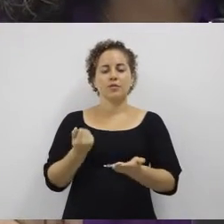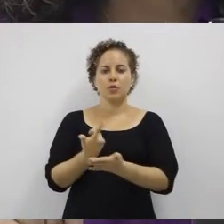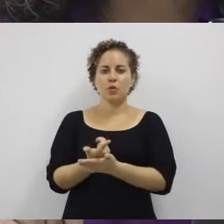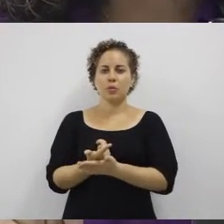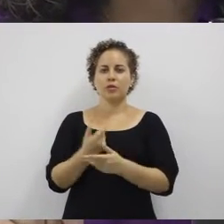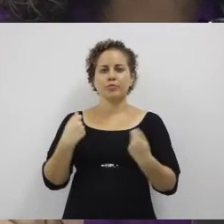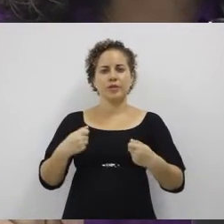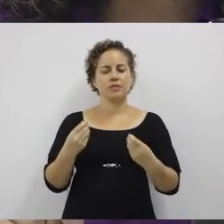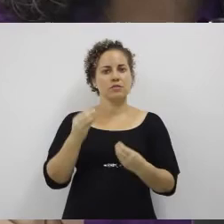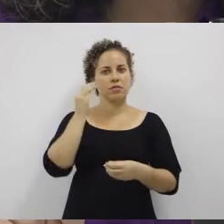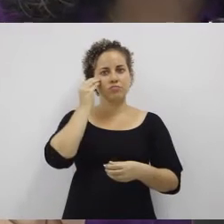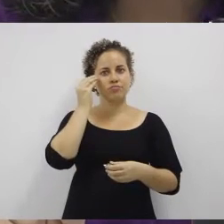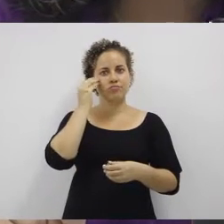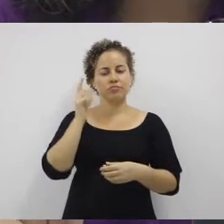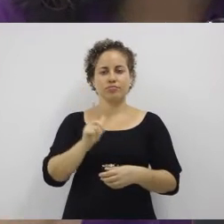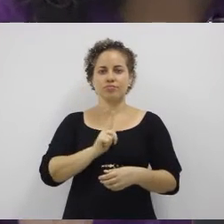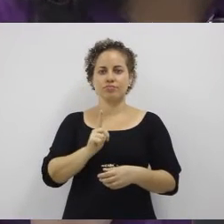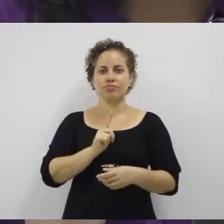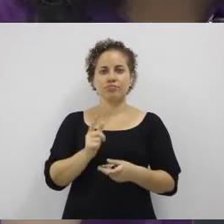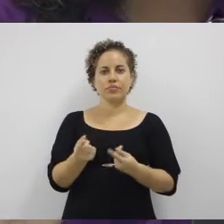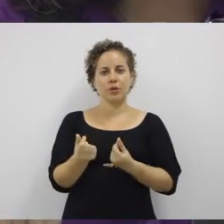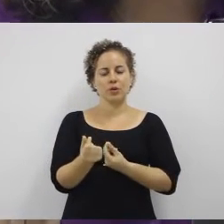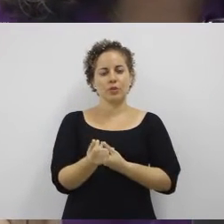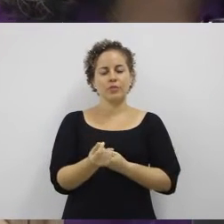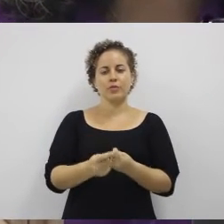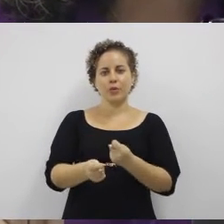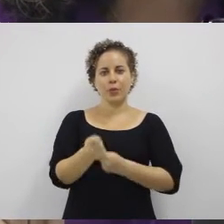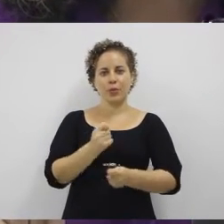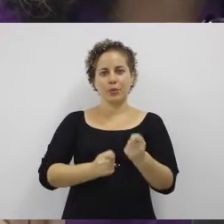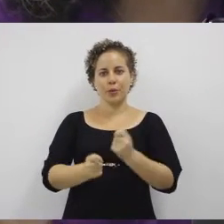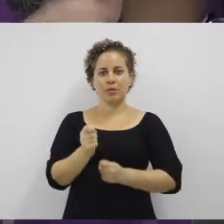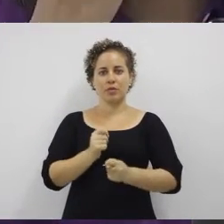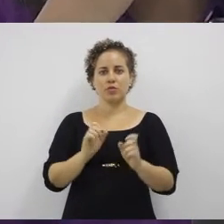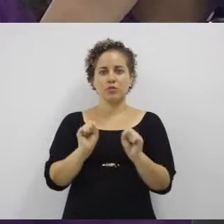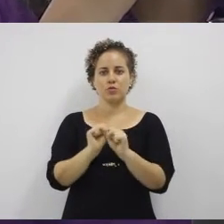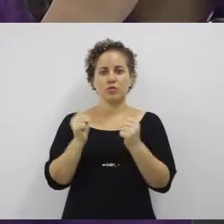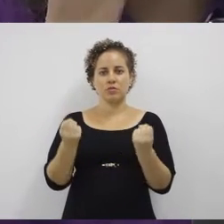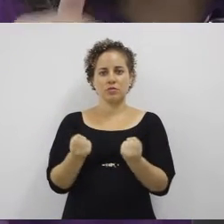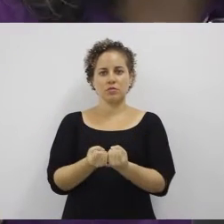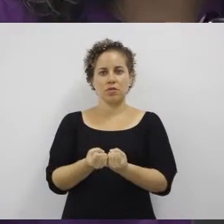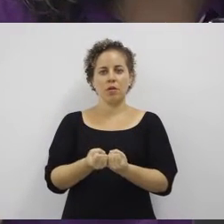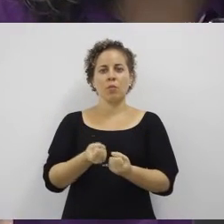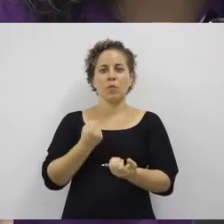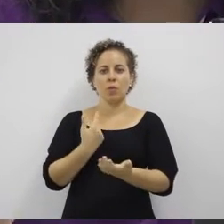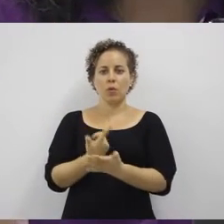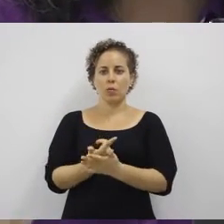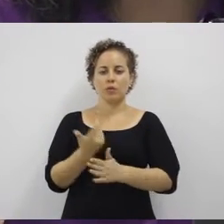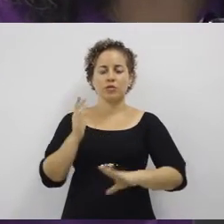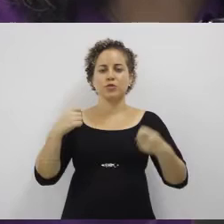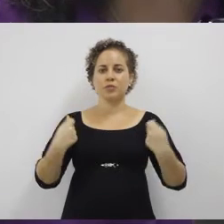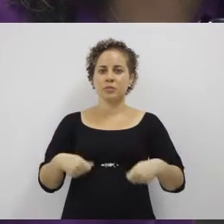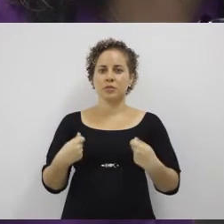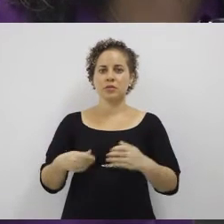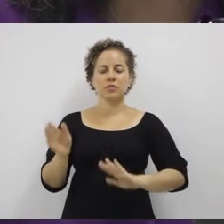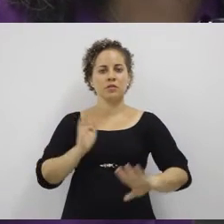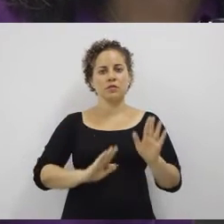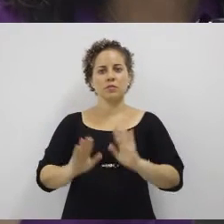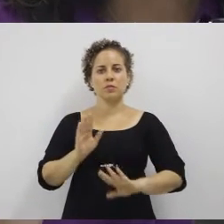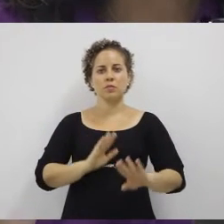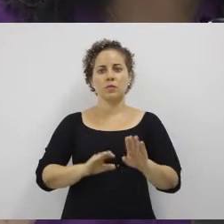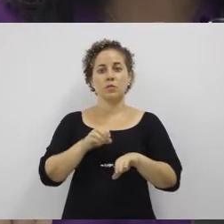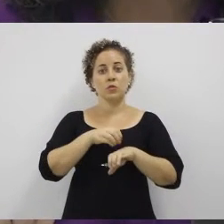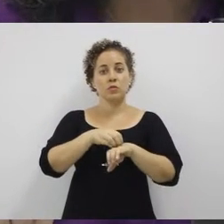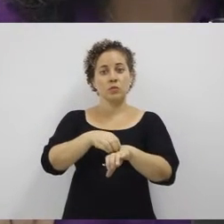que analisar esse viés econômico. Já no quesito social, a área de compras precisa ter cuidado no desenvolvimento de